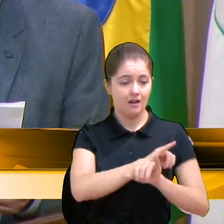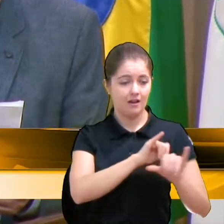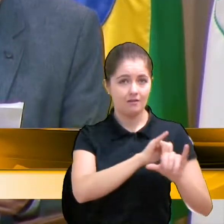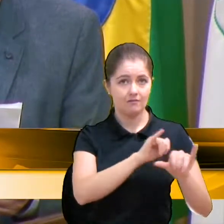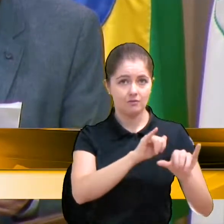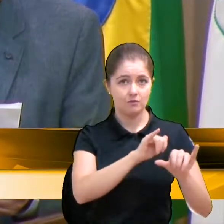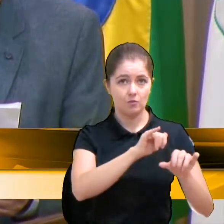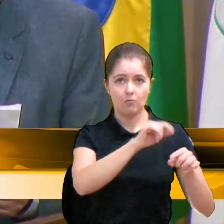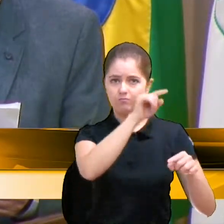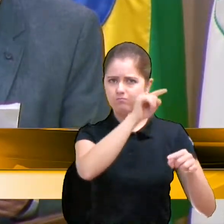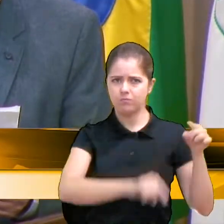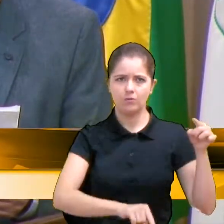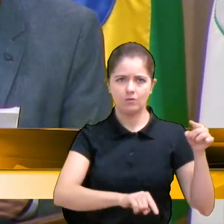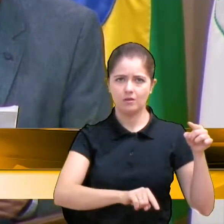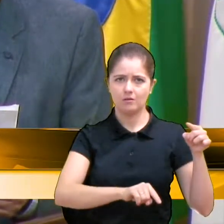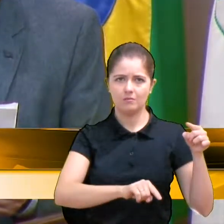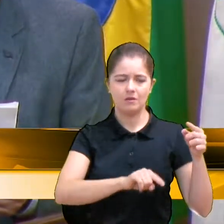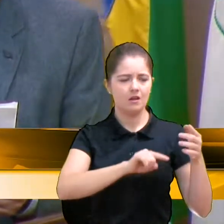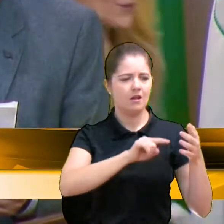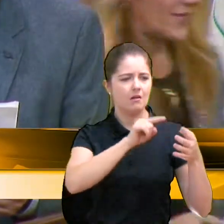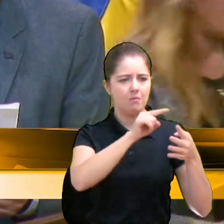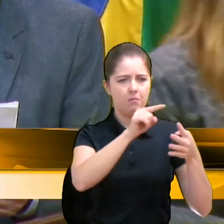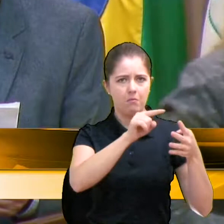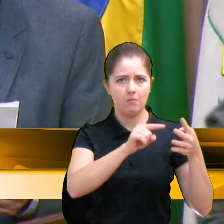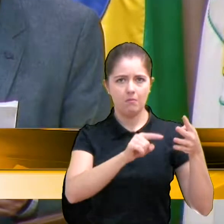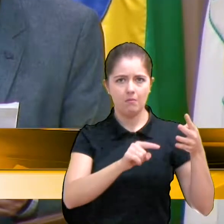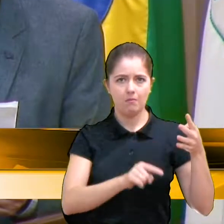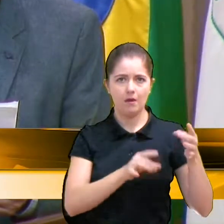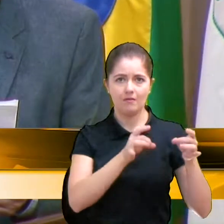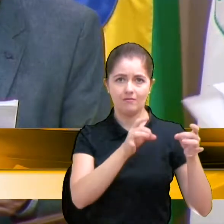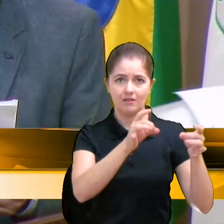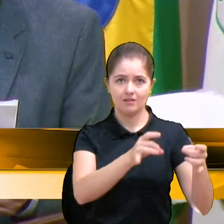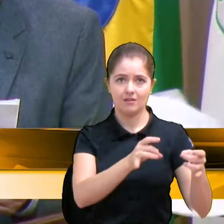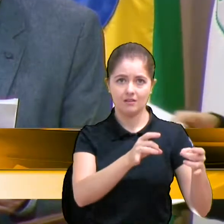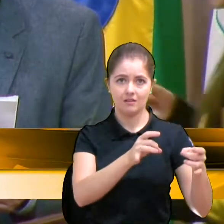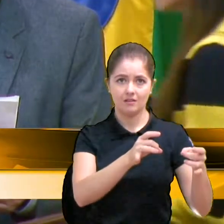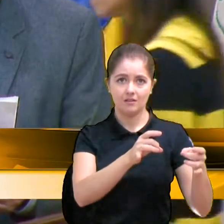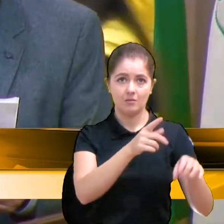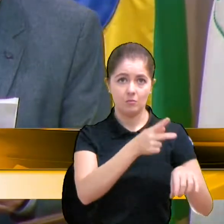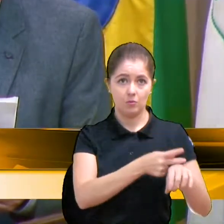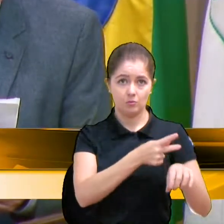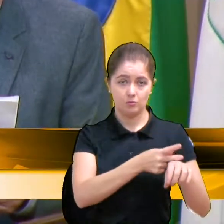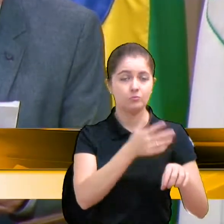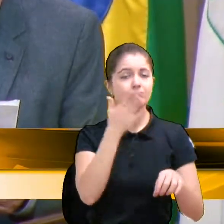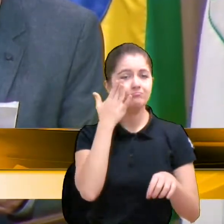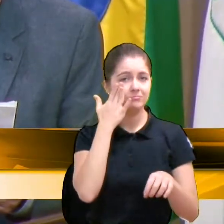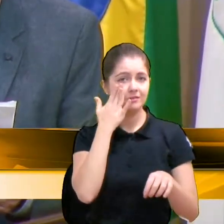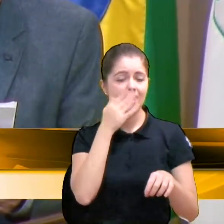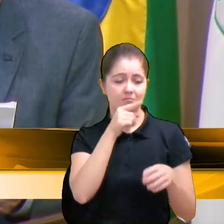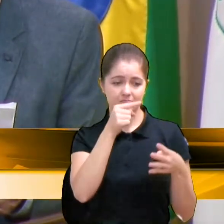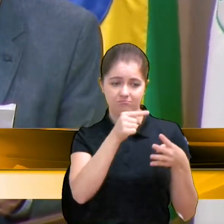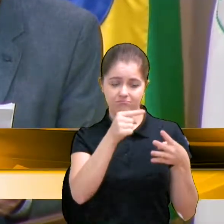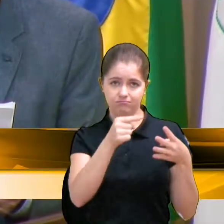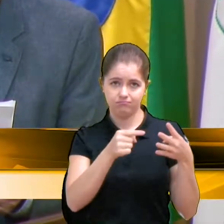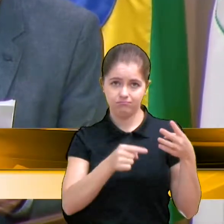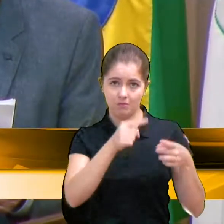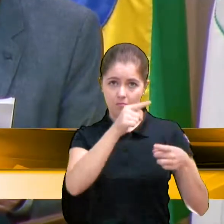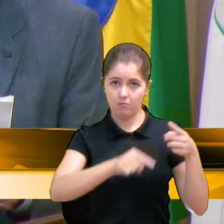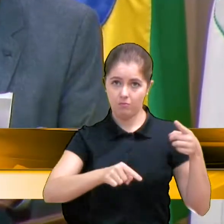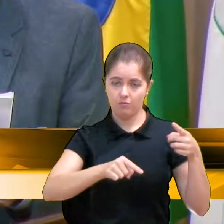proibindo uma série de produtos. A gente sabe que este poderá ser apenas o primeiro